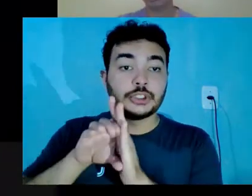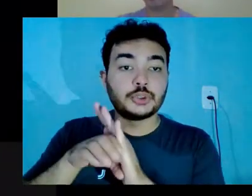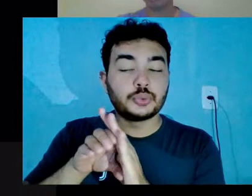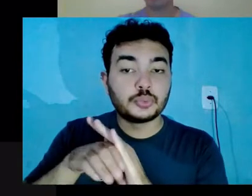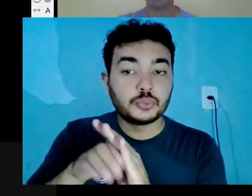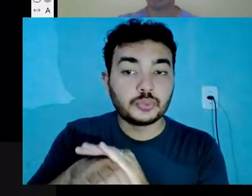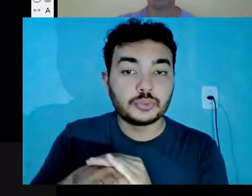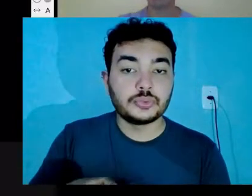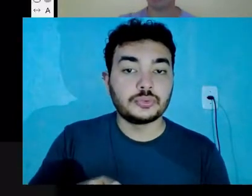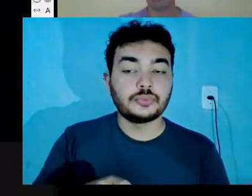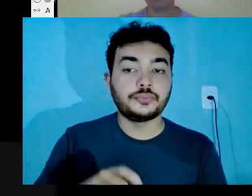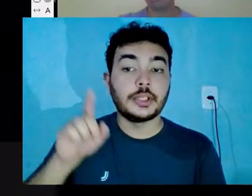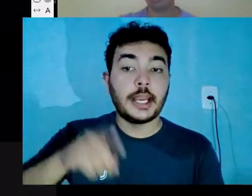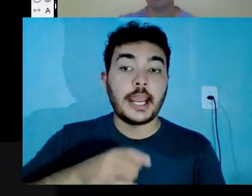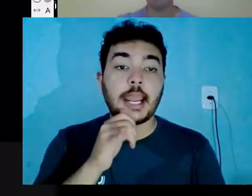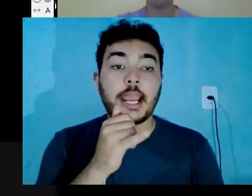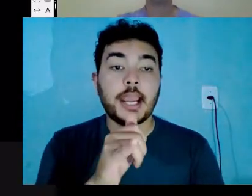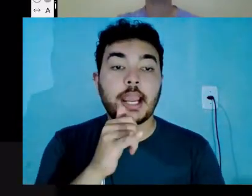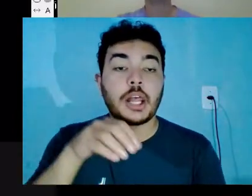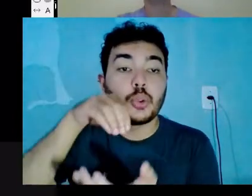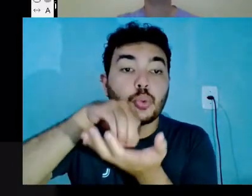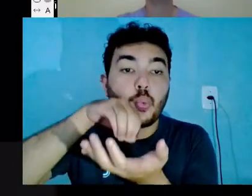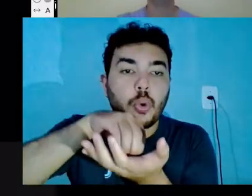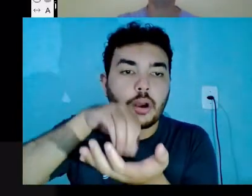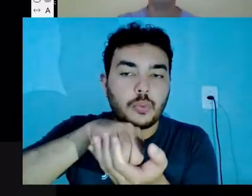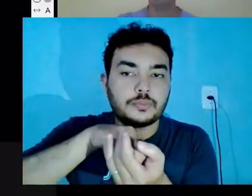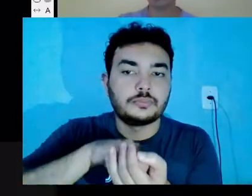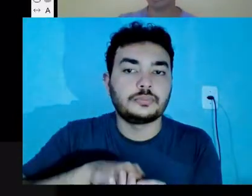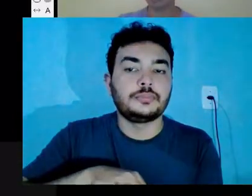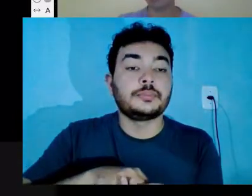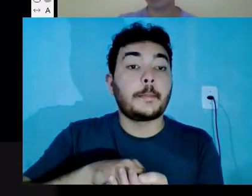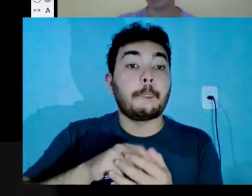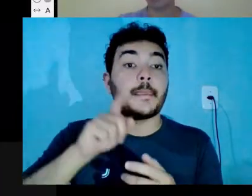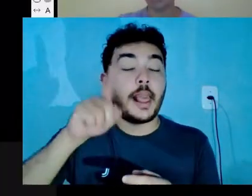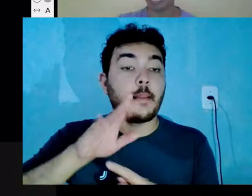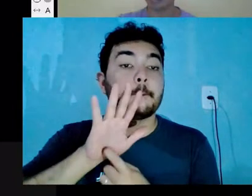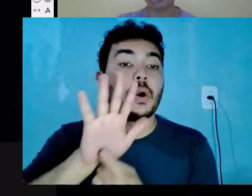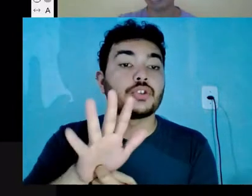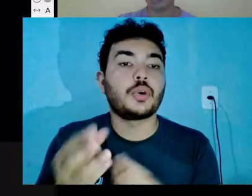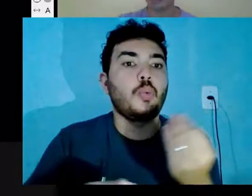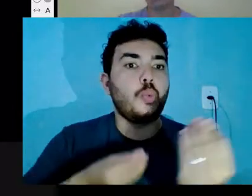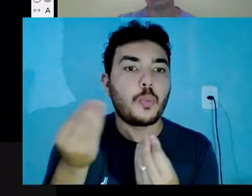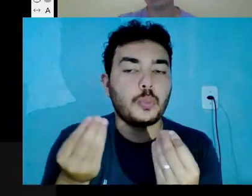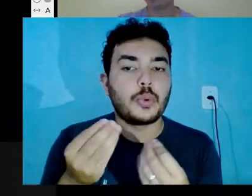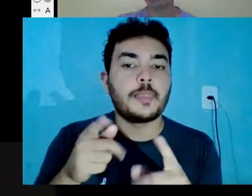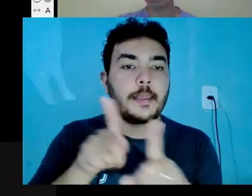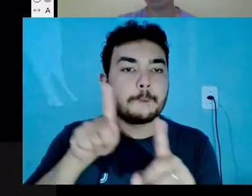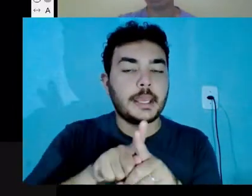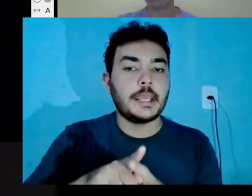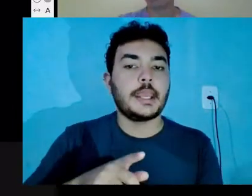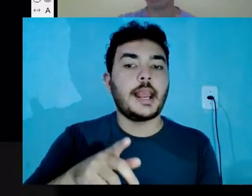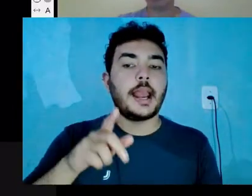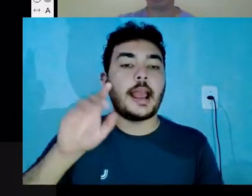nuclear efetiva. Essa carga nuclear efetiva é o quê? Ela considera o efeito da blindagem eletrônica. Ó, aqui, se a gente